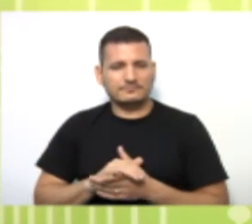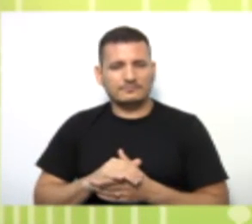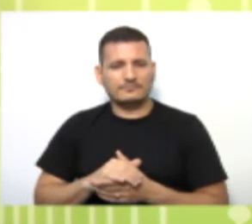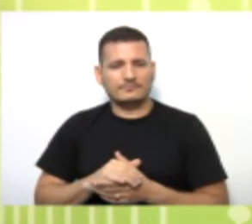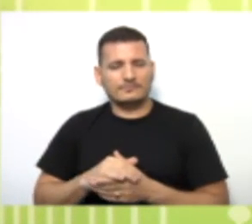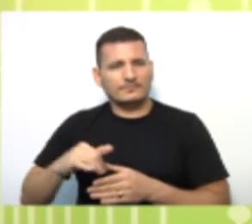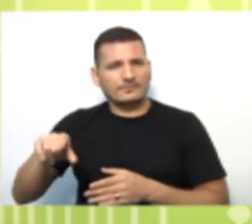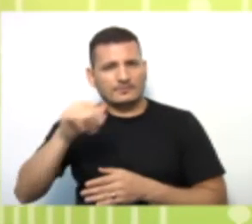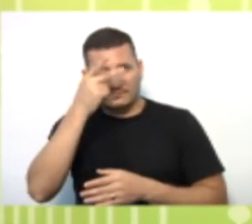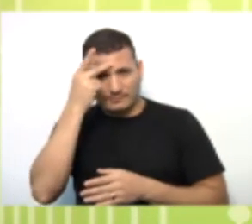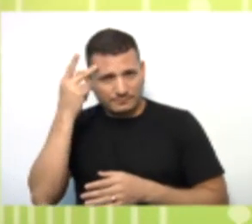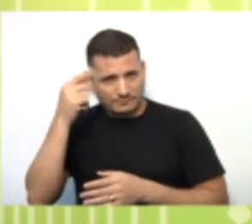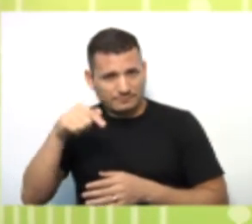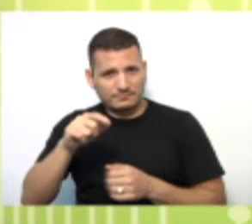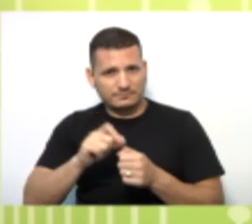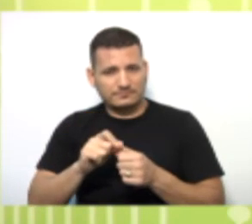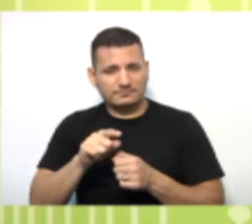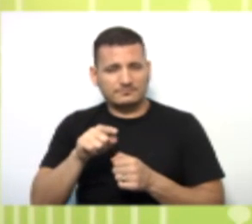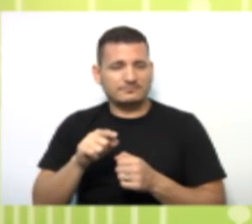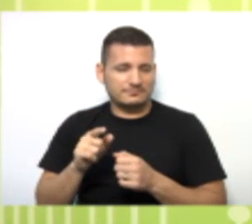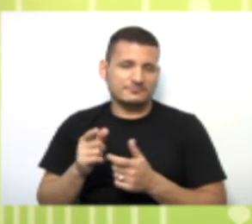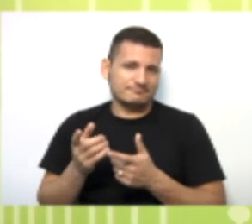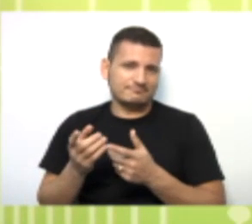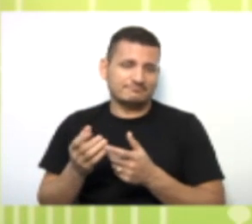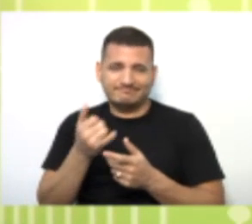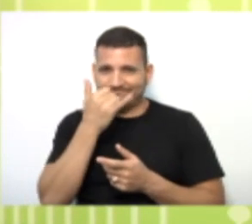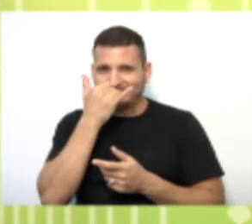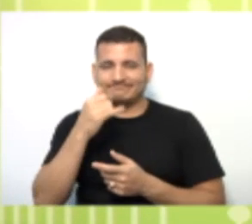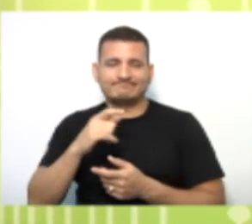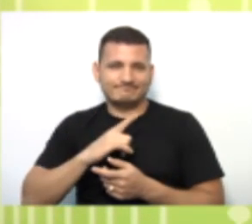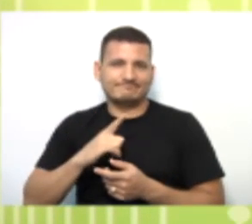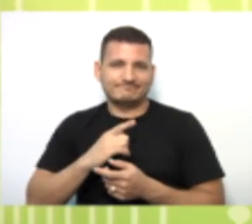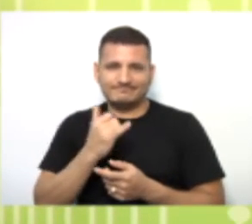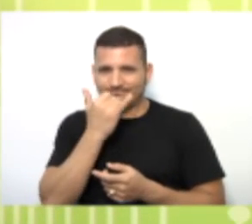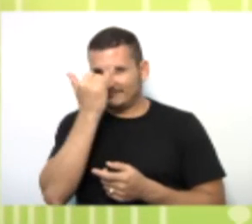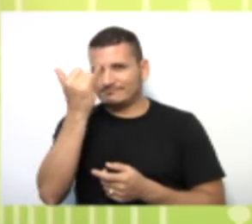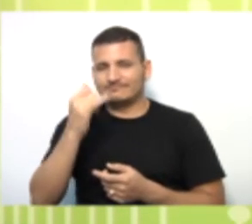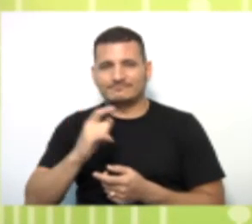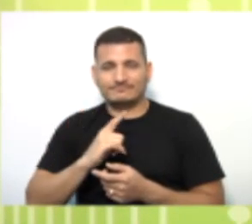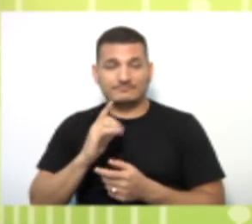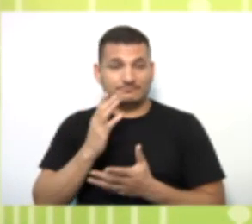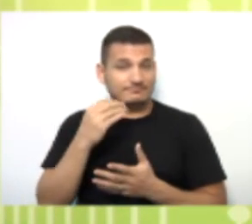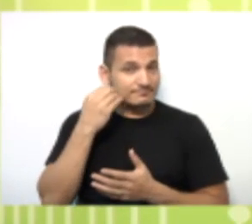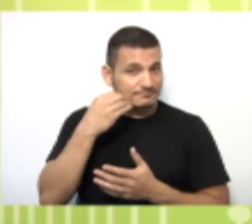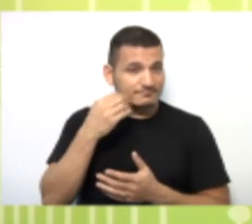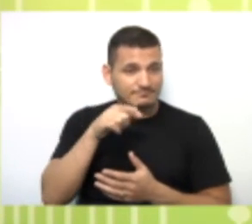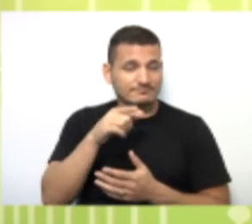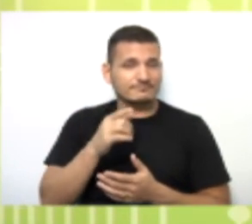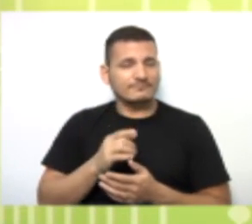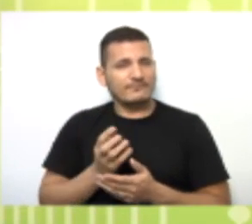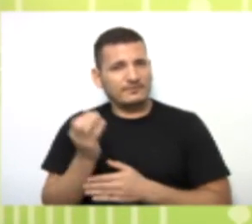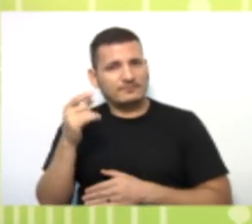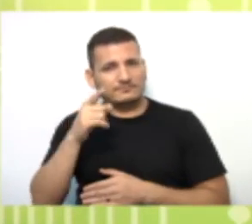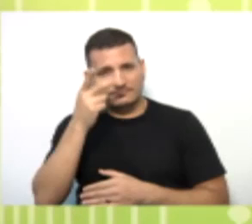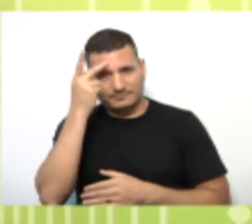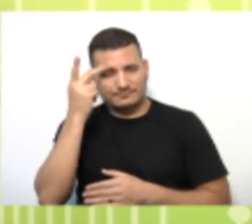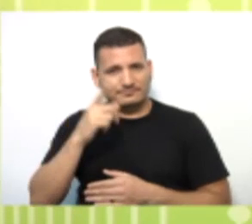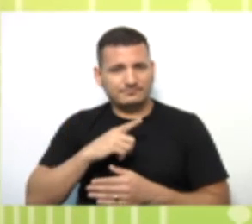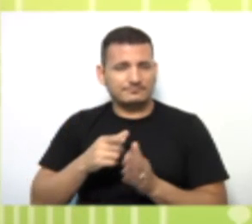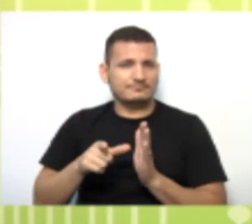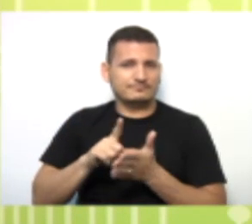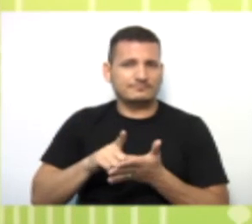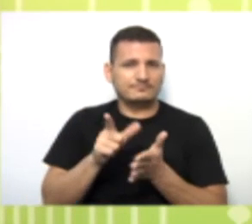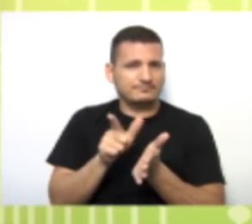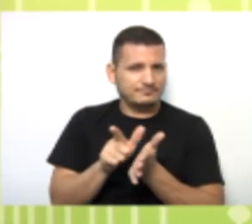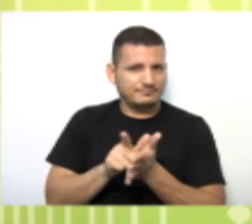de procedimento só se dão mal na viagem. Então, quem já tem experiência com viagem, já coloca no papelzinho, coloca bem antes